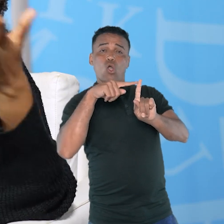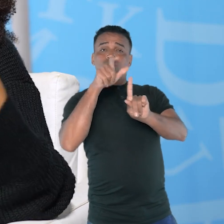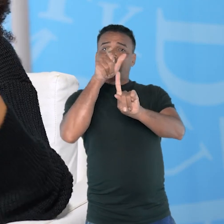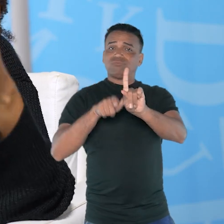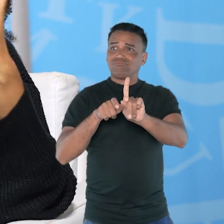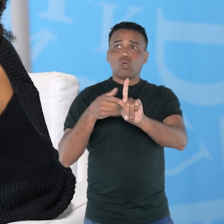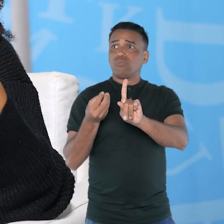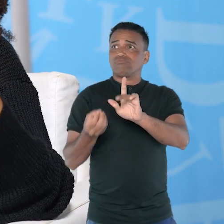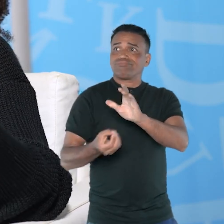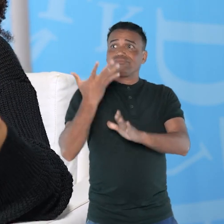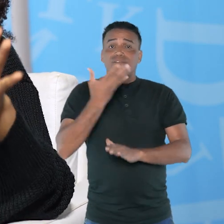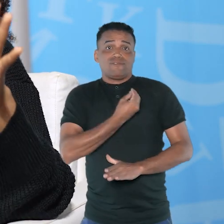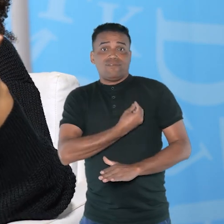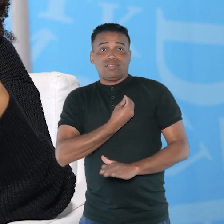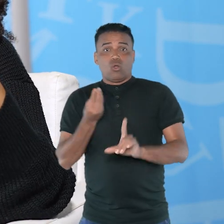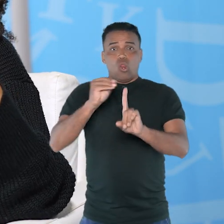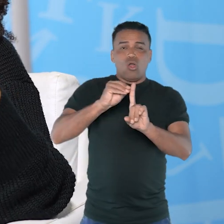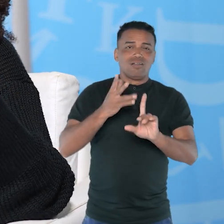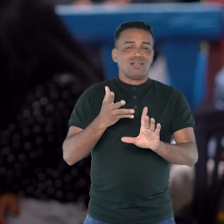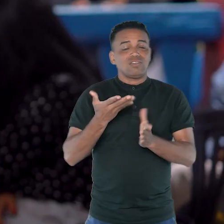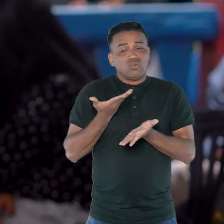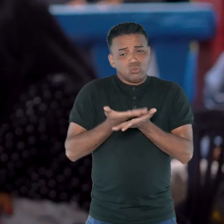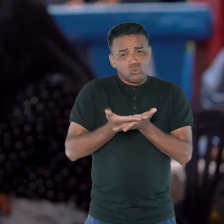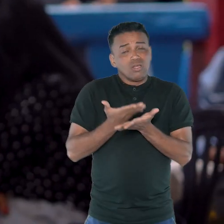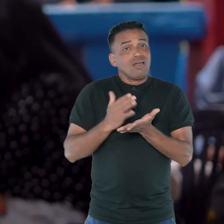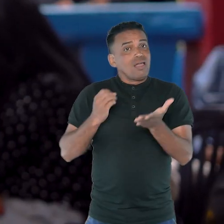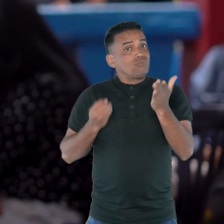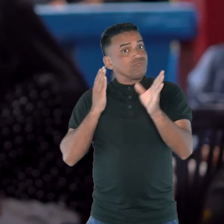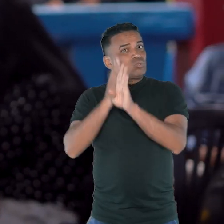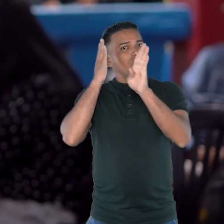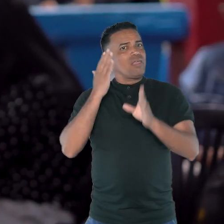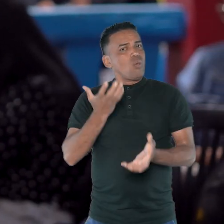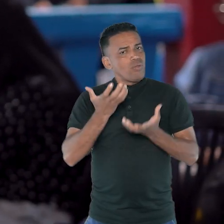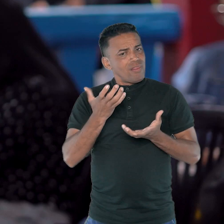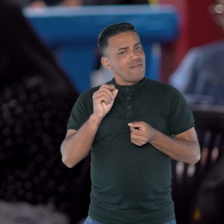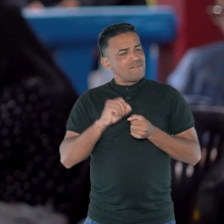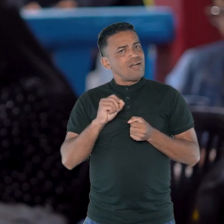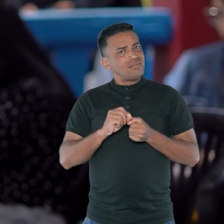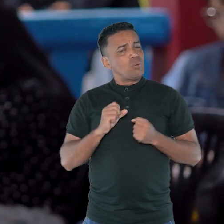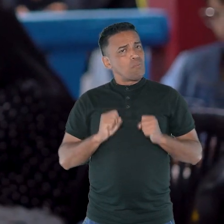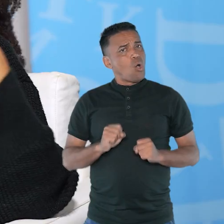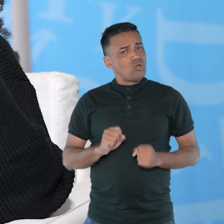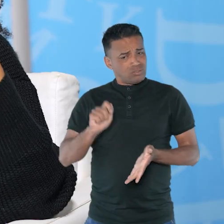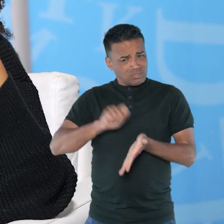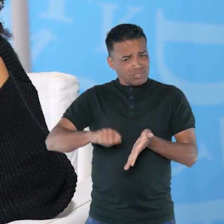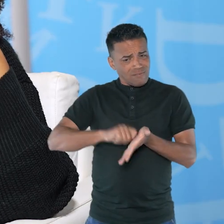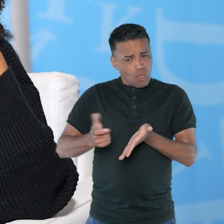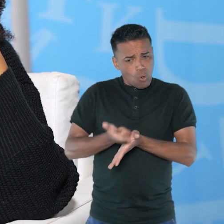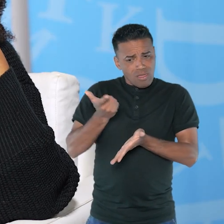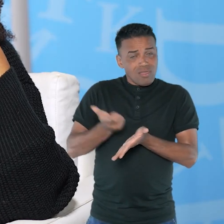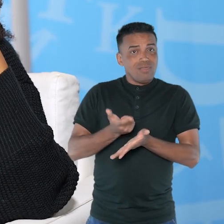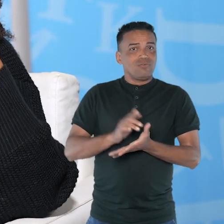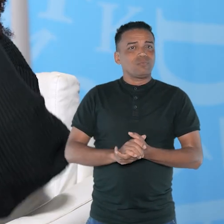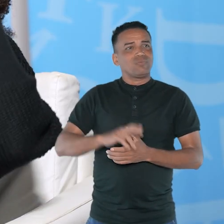E aí foi estudando. Então, a partir disso que eu descobri, eu acho que eu queria fazer isso aqui. Eu quero escrever um livro. Gente, eu